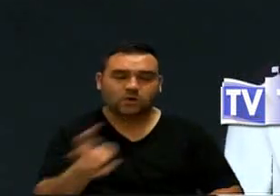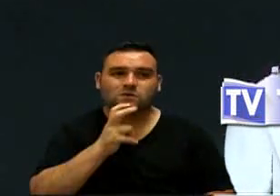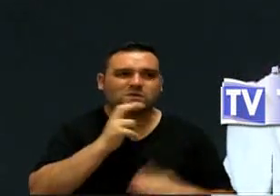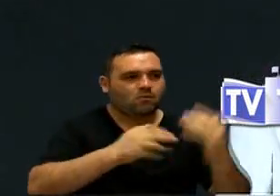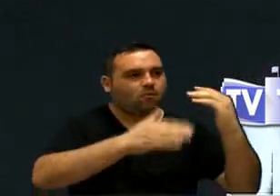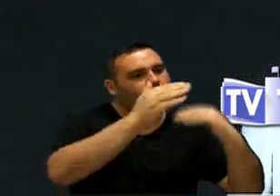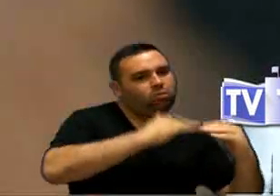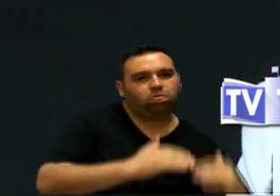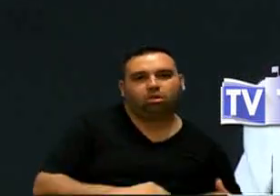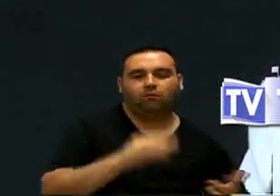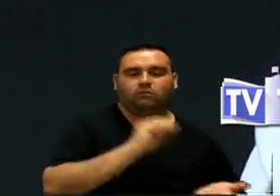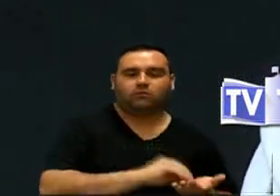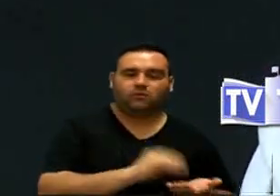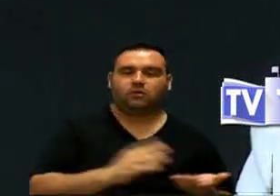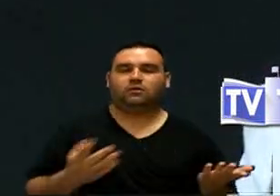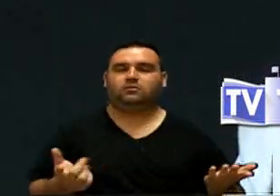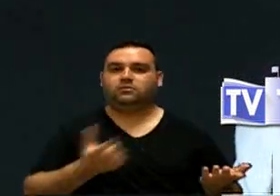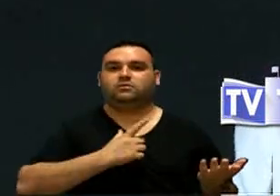para trás